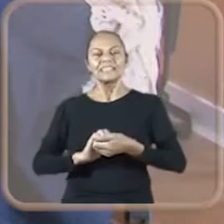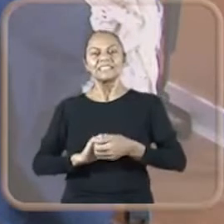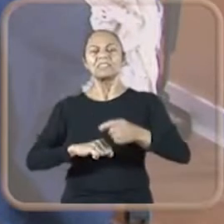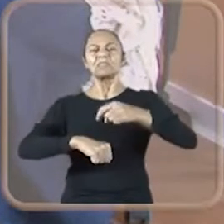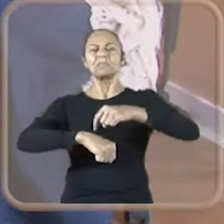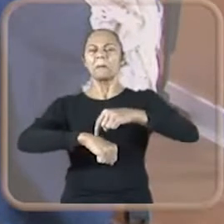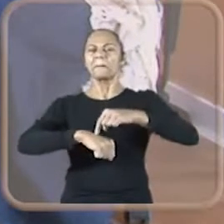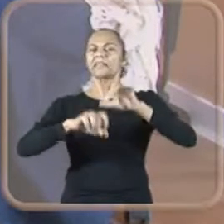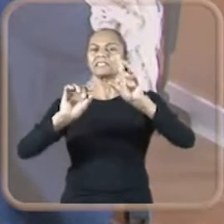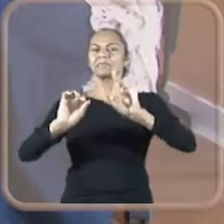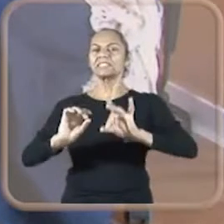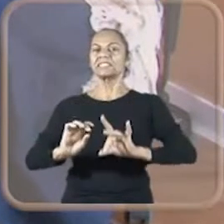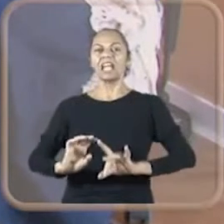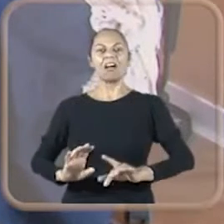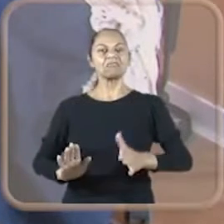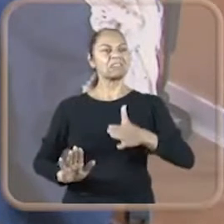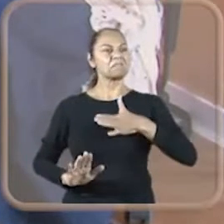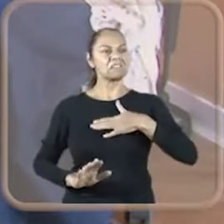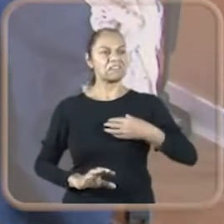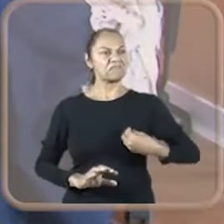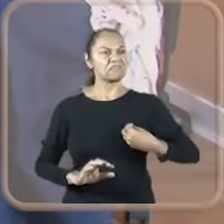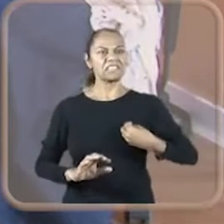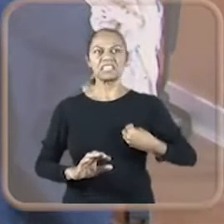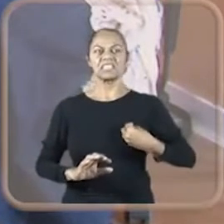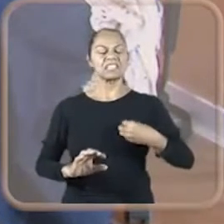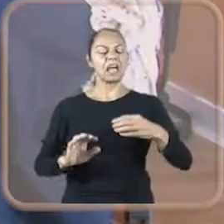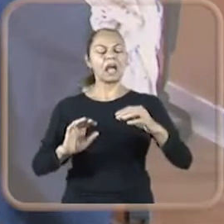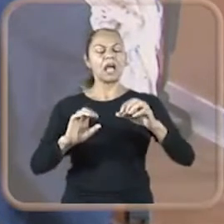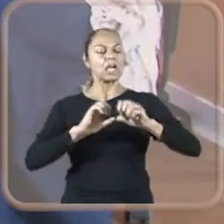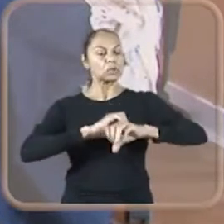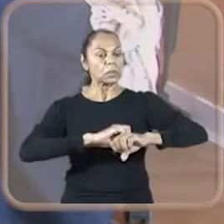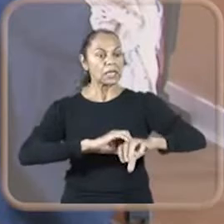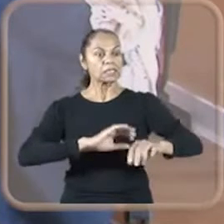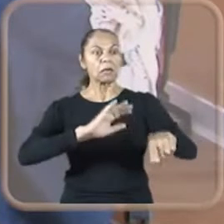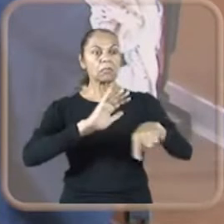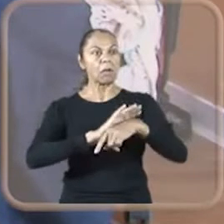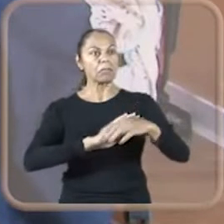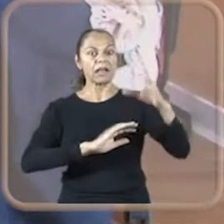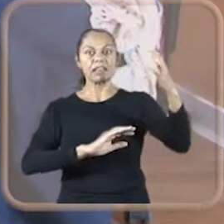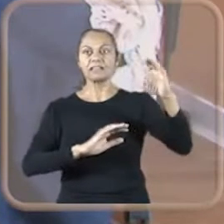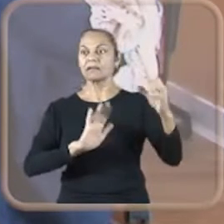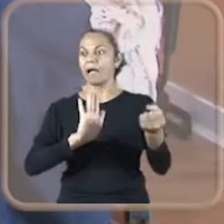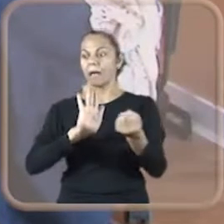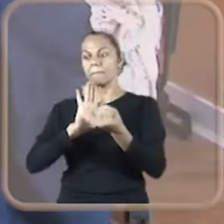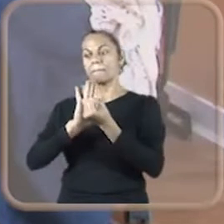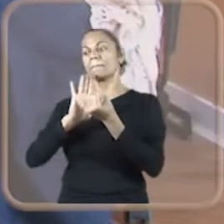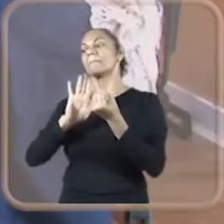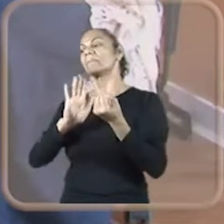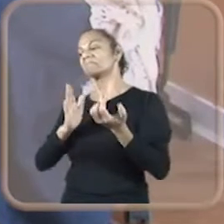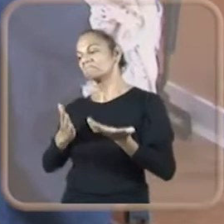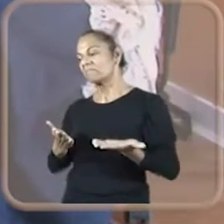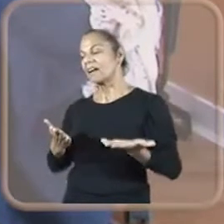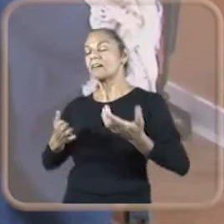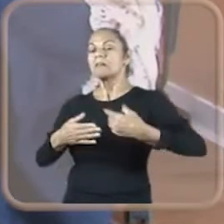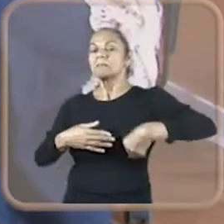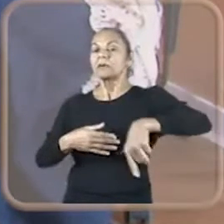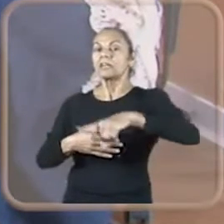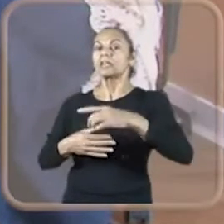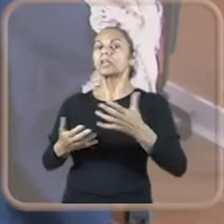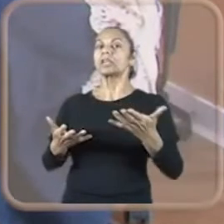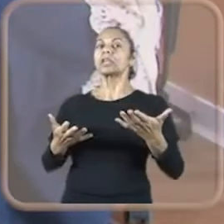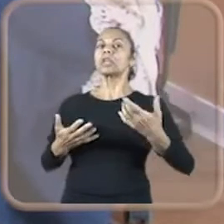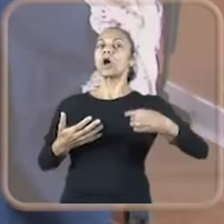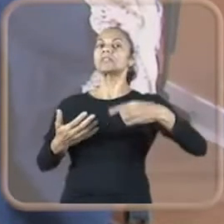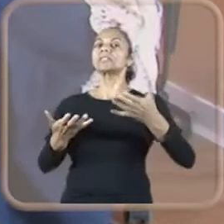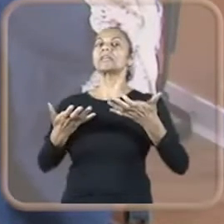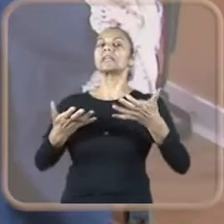muito feliz também, né, por esse momento, para poder, é um marco, né, para a educação de Cariacica, para o município de Cariacica. O que a